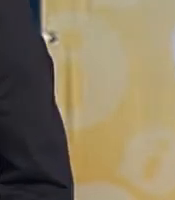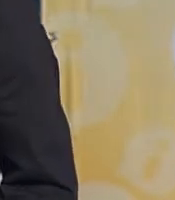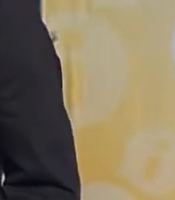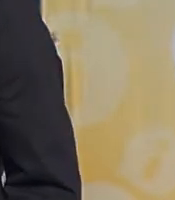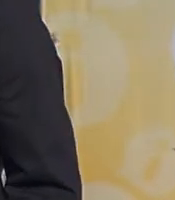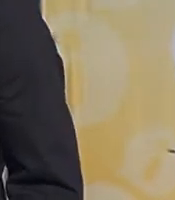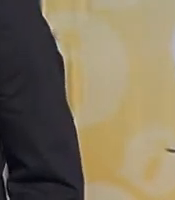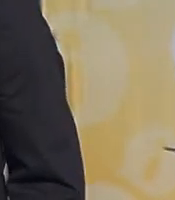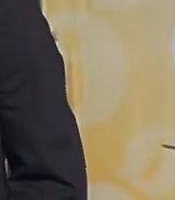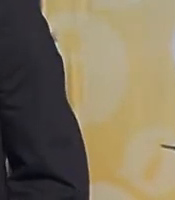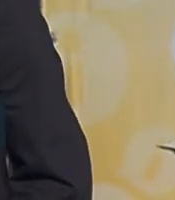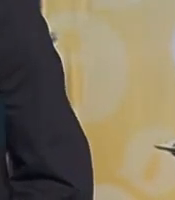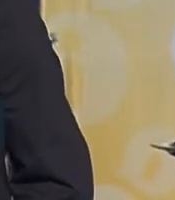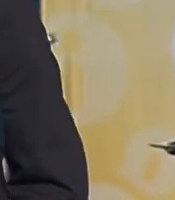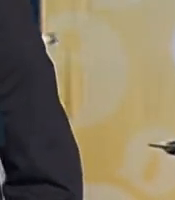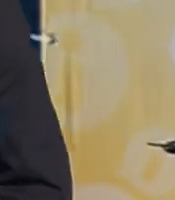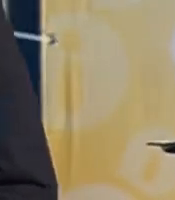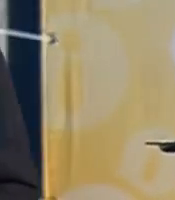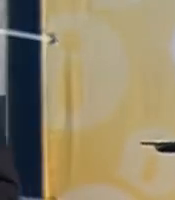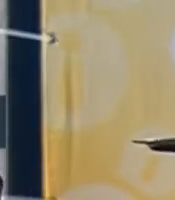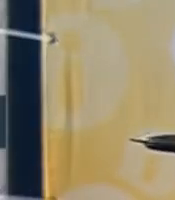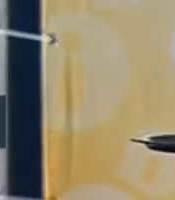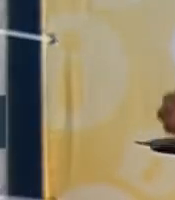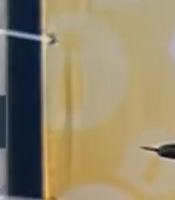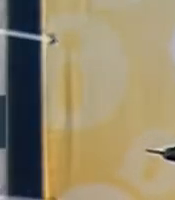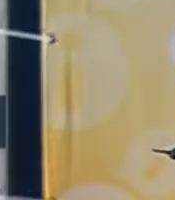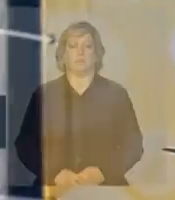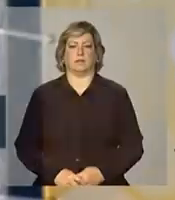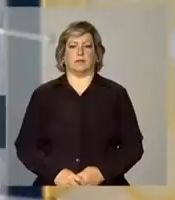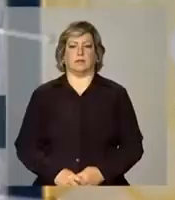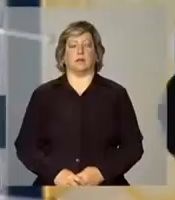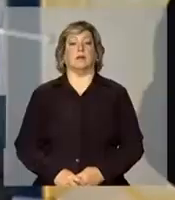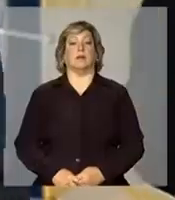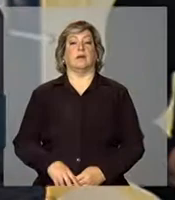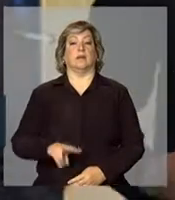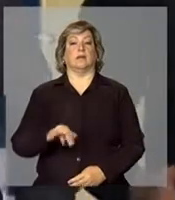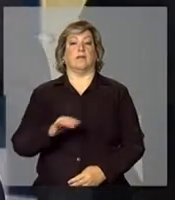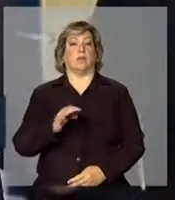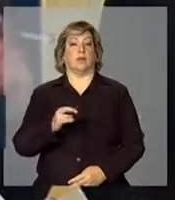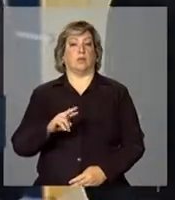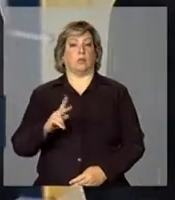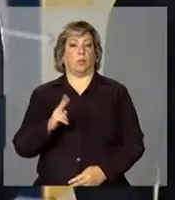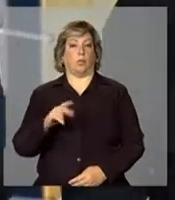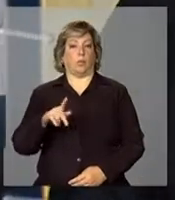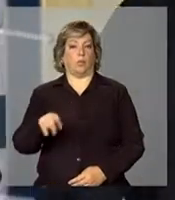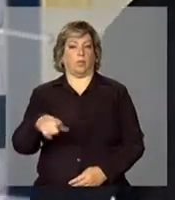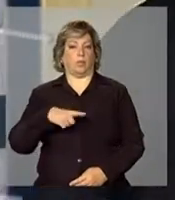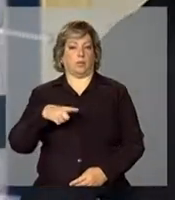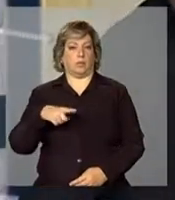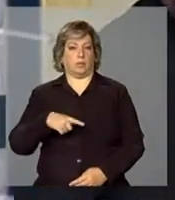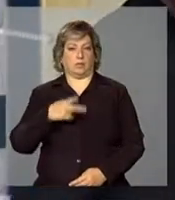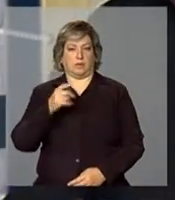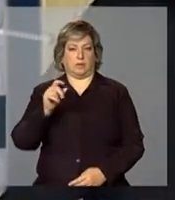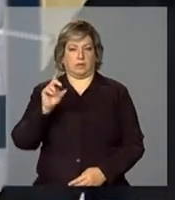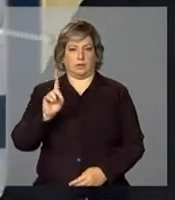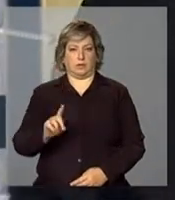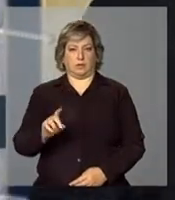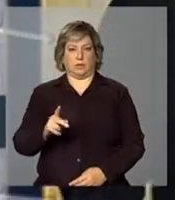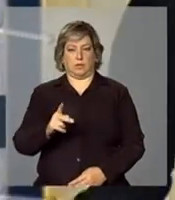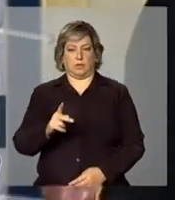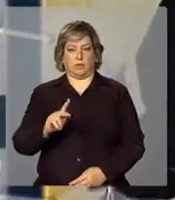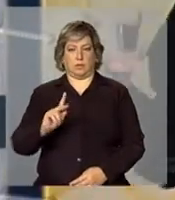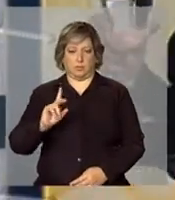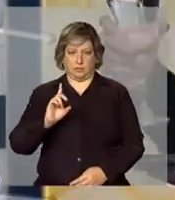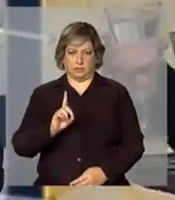Vitor Hugo, um grande ativista dos direitos humanos, segundo o qual não há nada mais poderoso do que uma